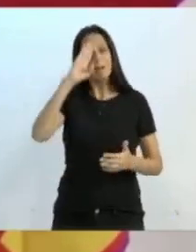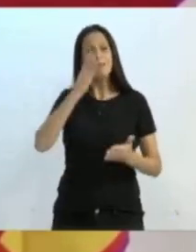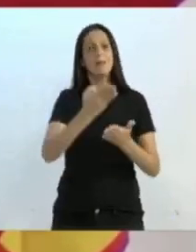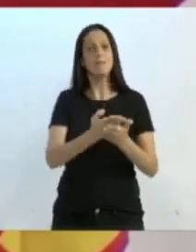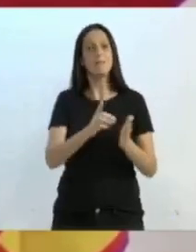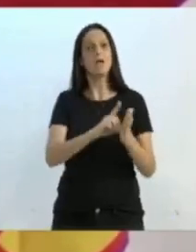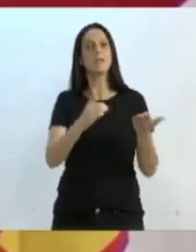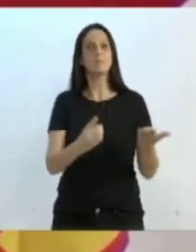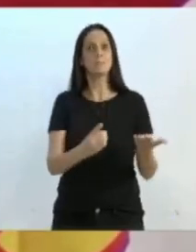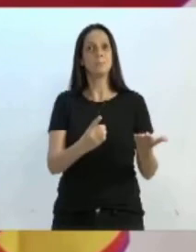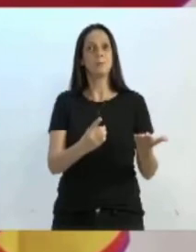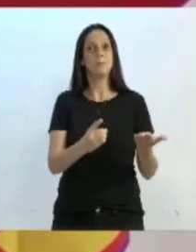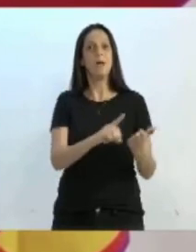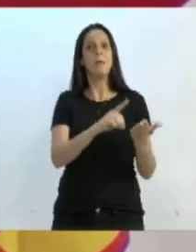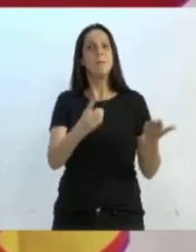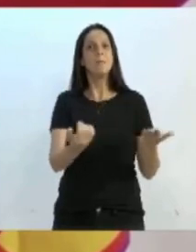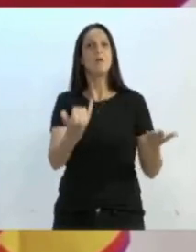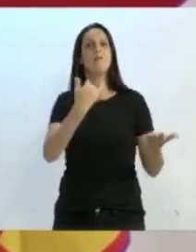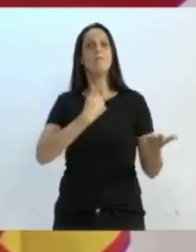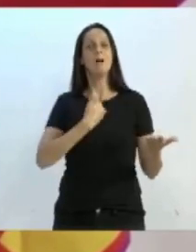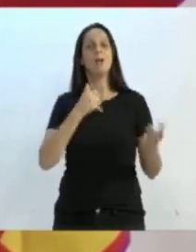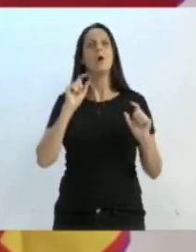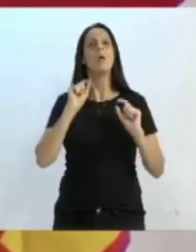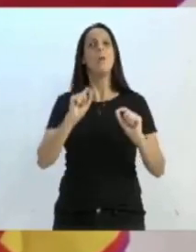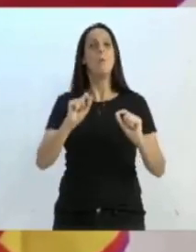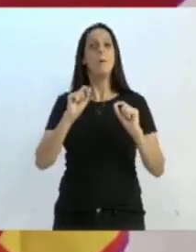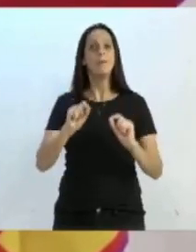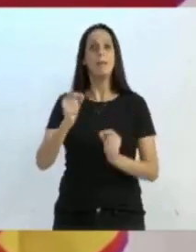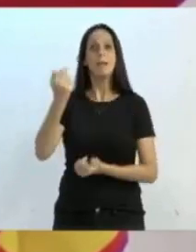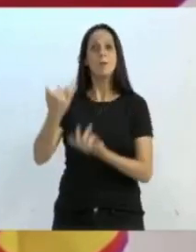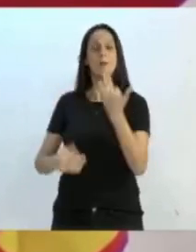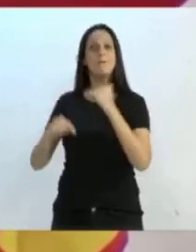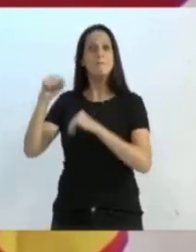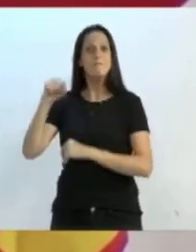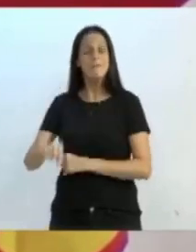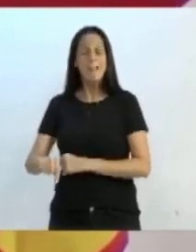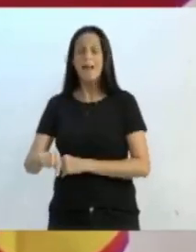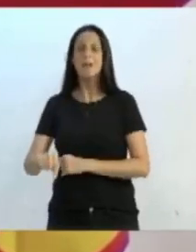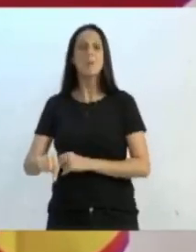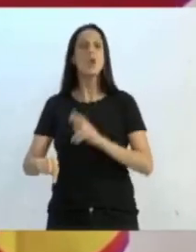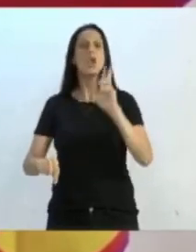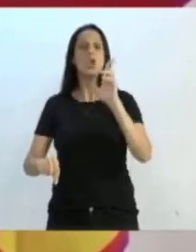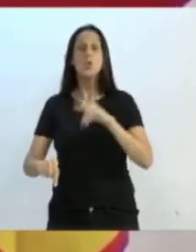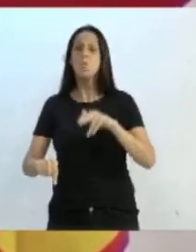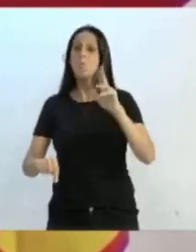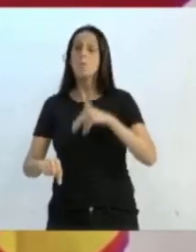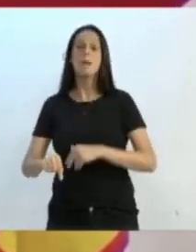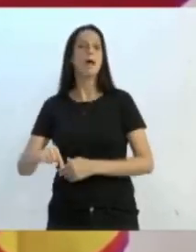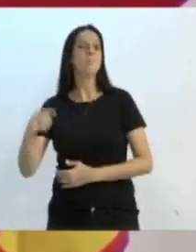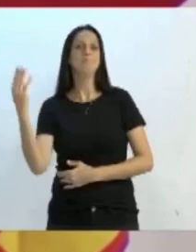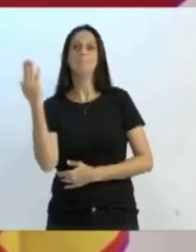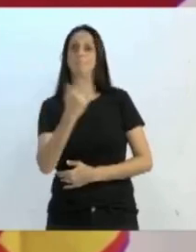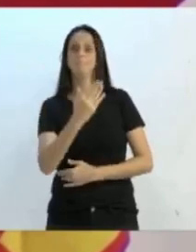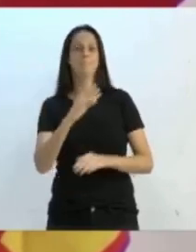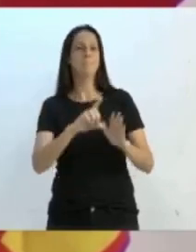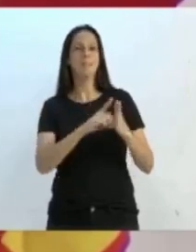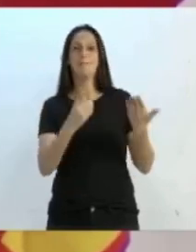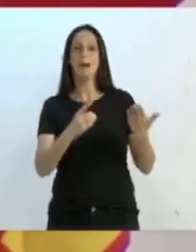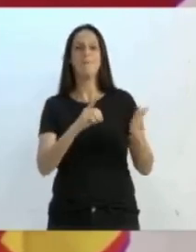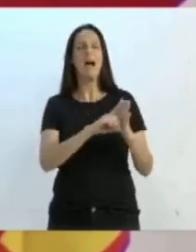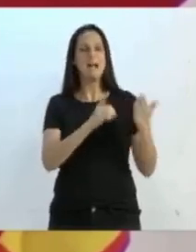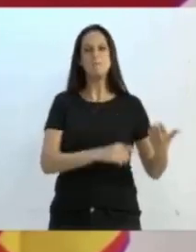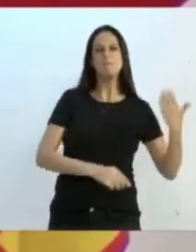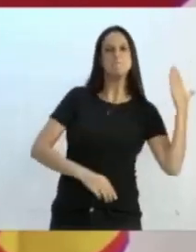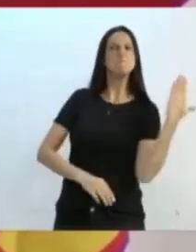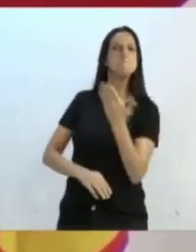do inferno não prevalecerão contra a igreja. E depois, através da ajuda voluntária do povo. Então,